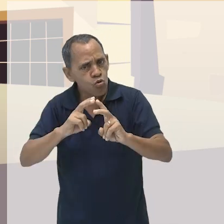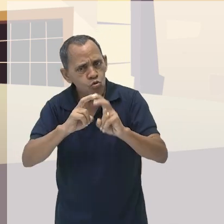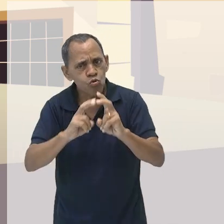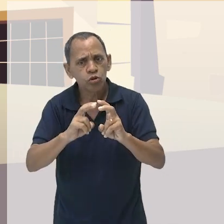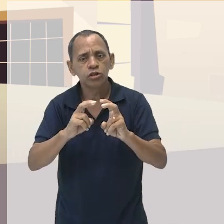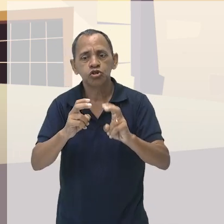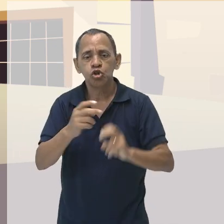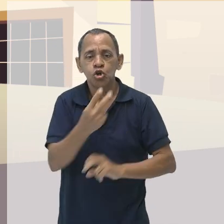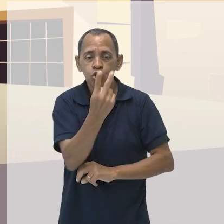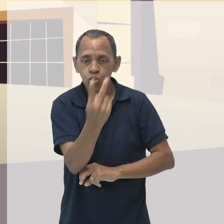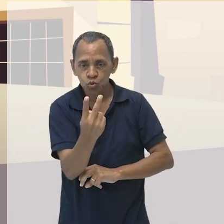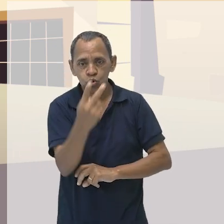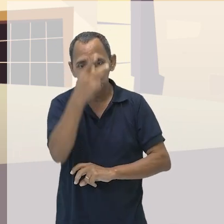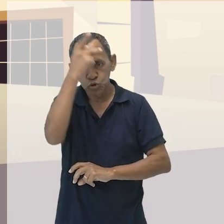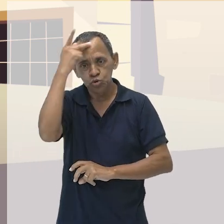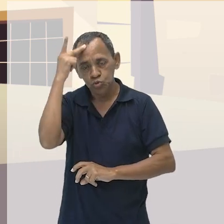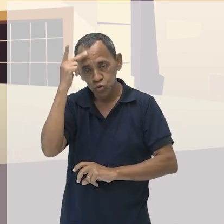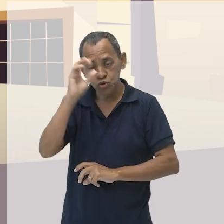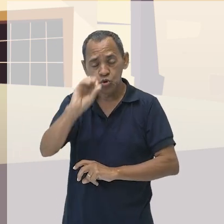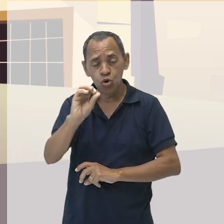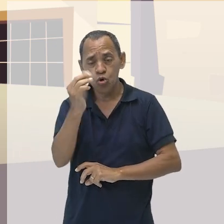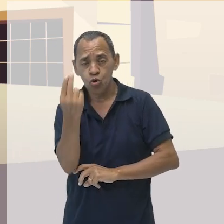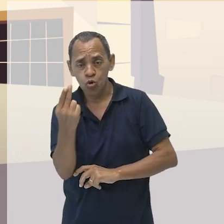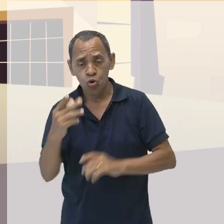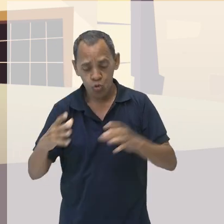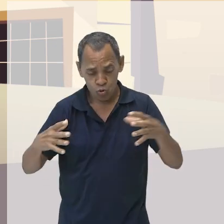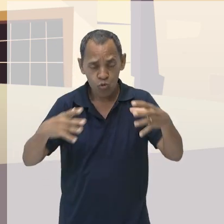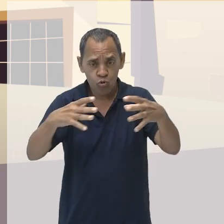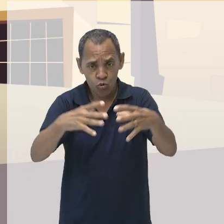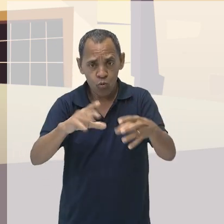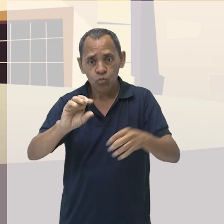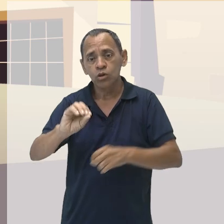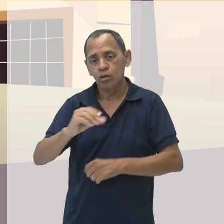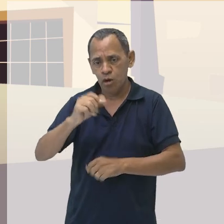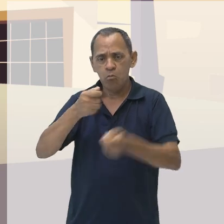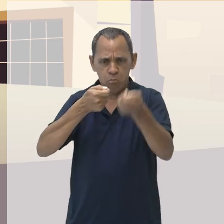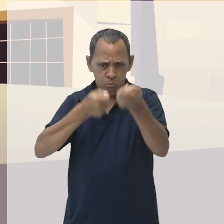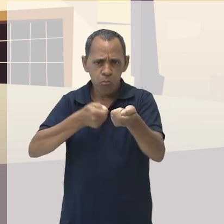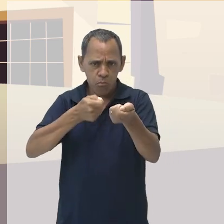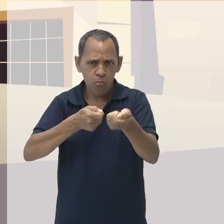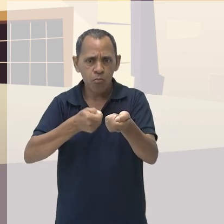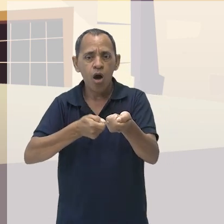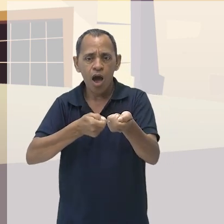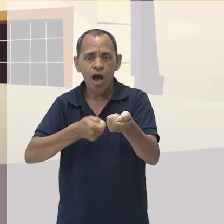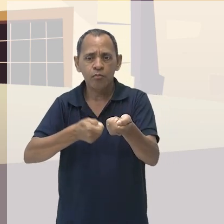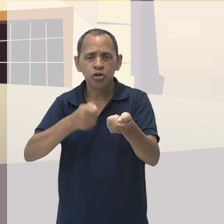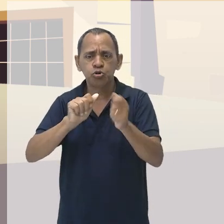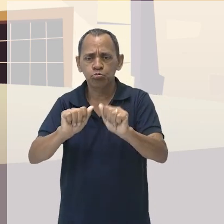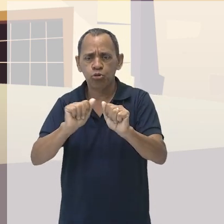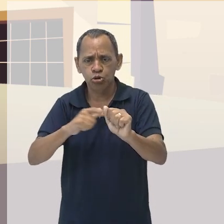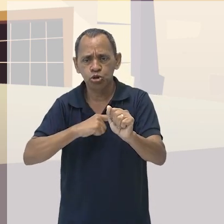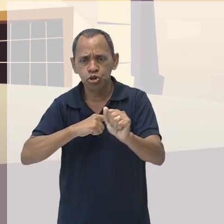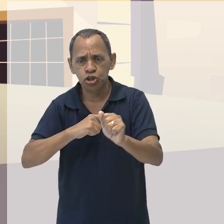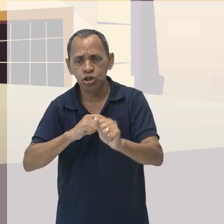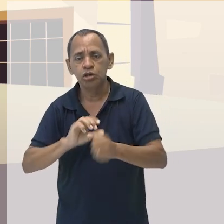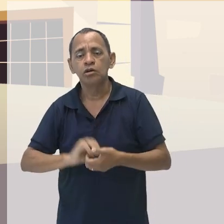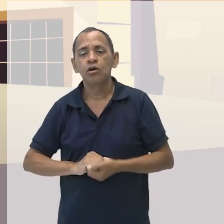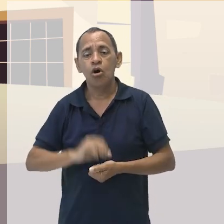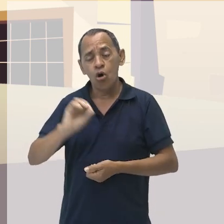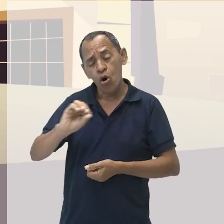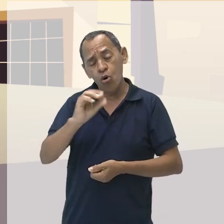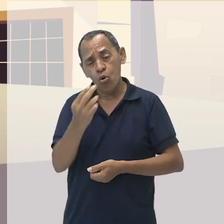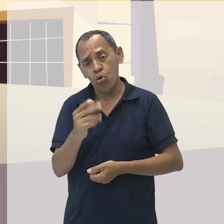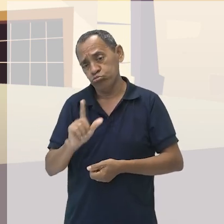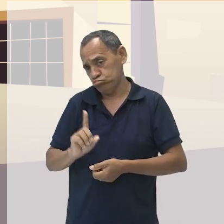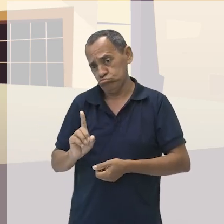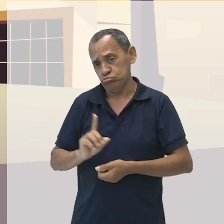ou não, como foi o caso dos nossos personagens, que estavam ali, né, com o escudo, o capacete e a espada, tá